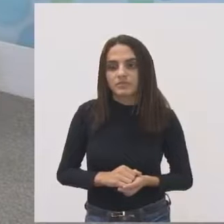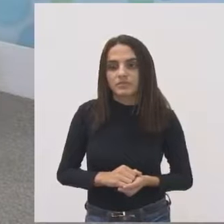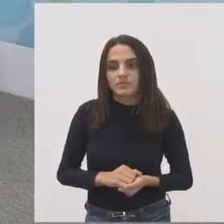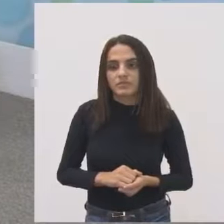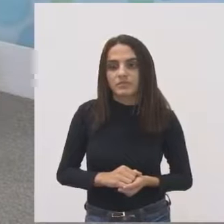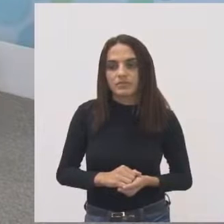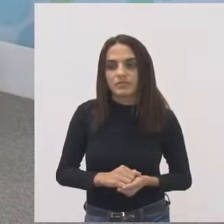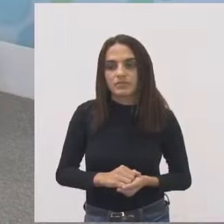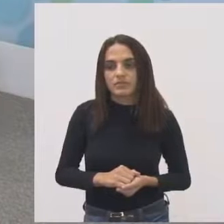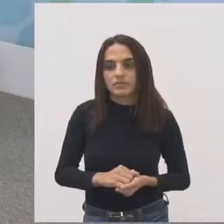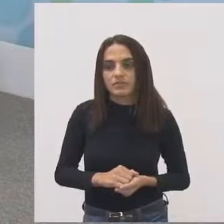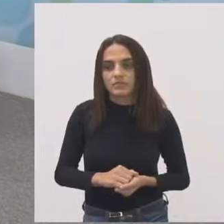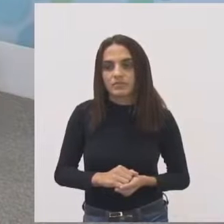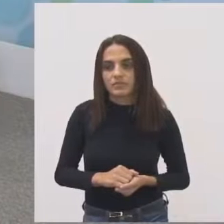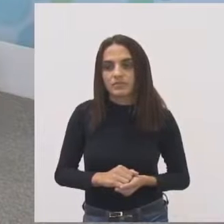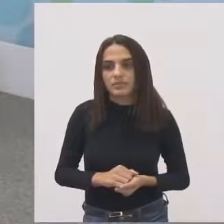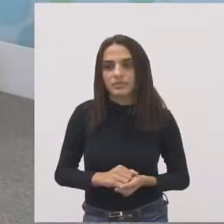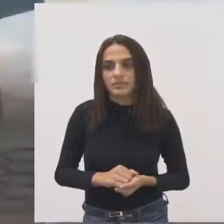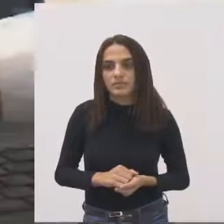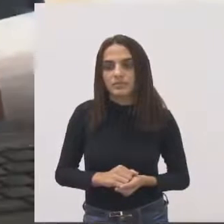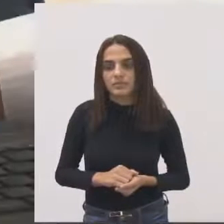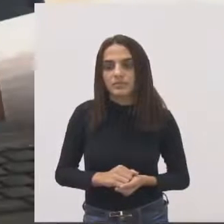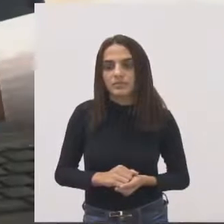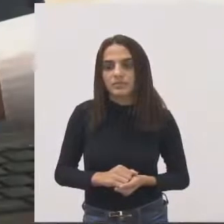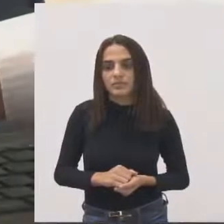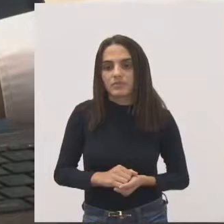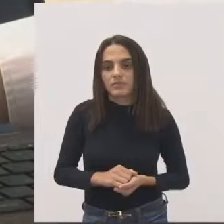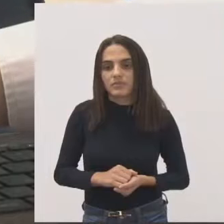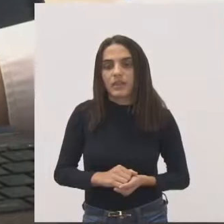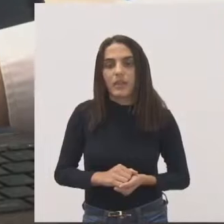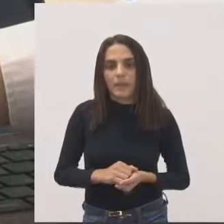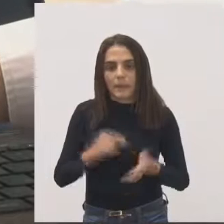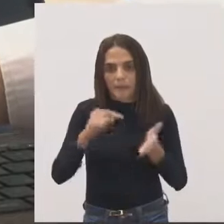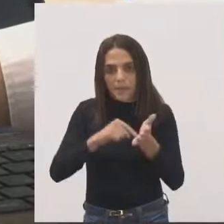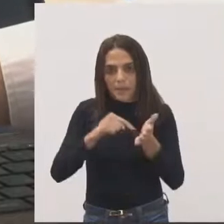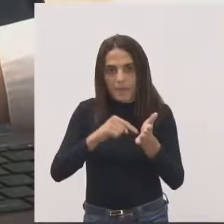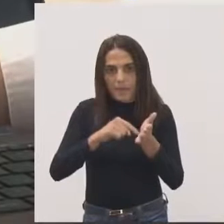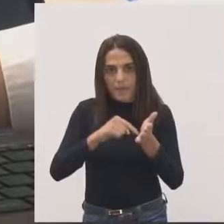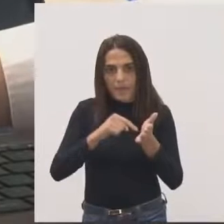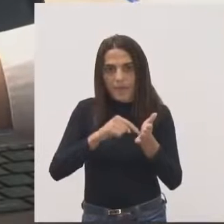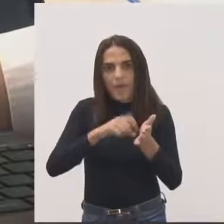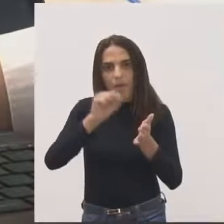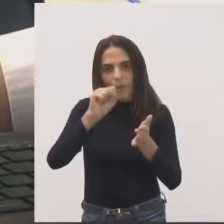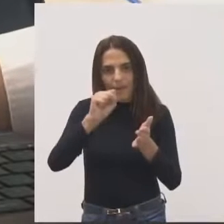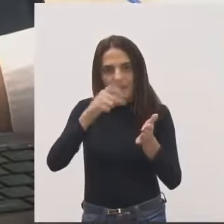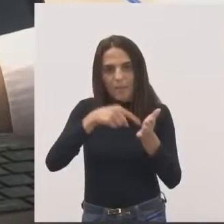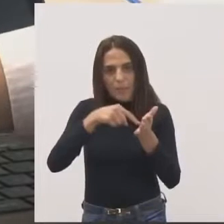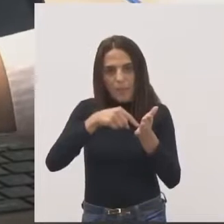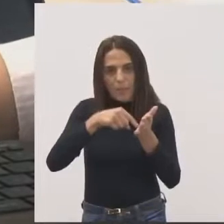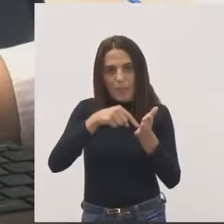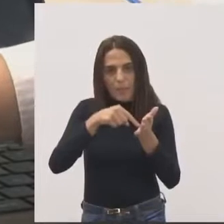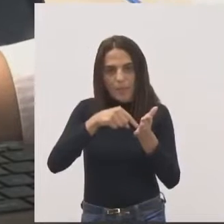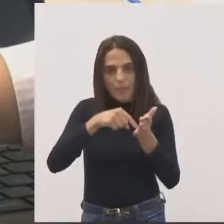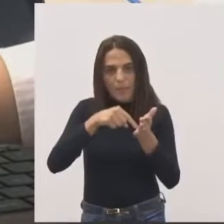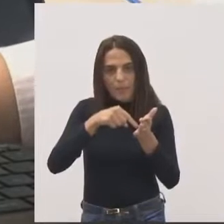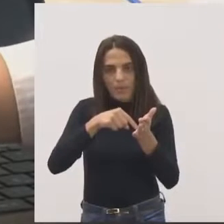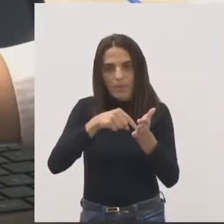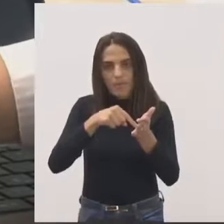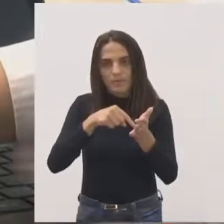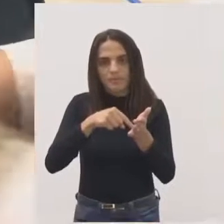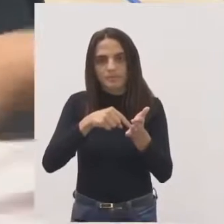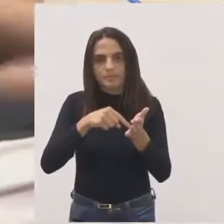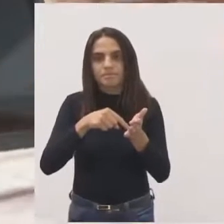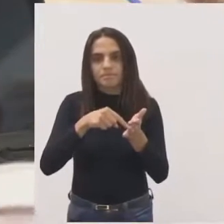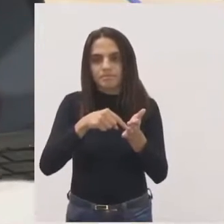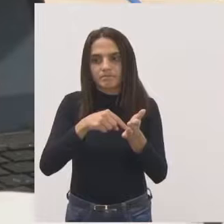Assim que reinicia, eu vou apertar o ESC várias vezes até aparecer a tela da BIOS.